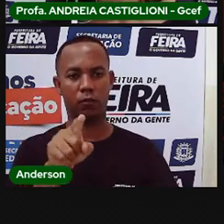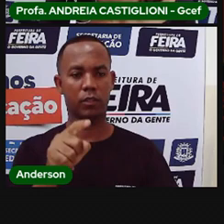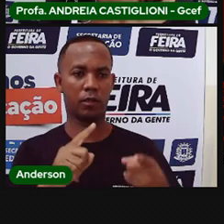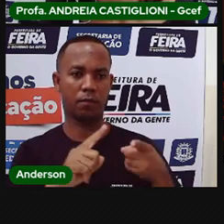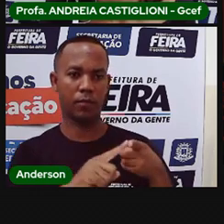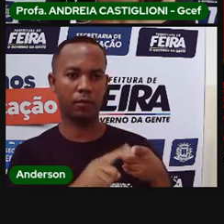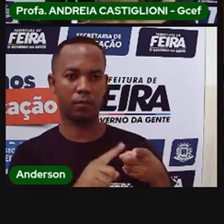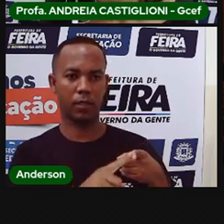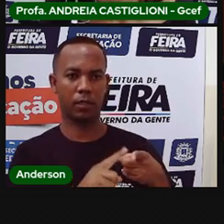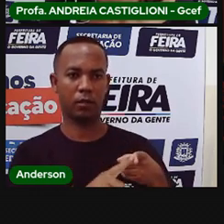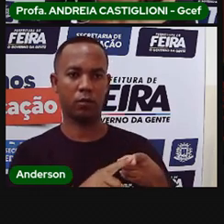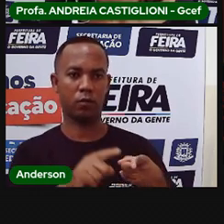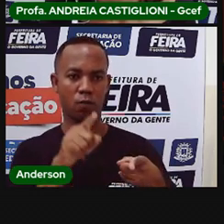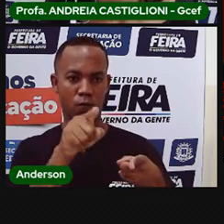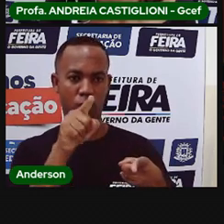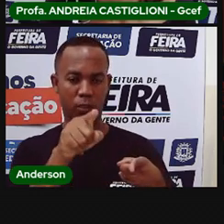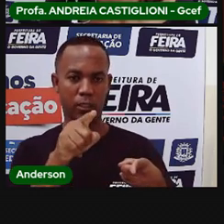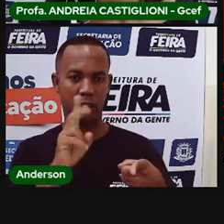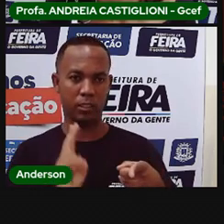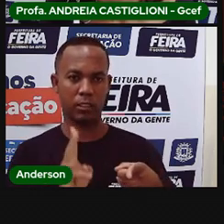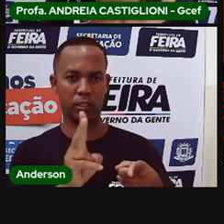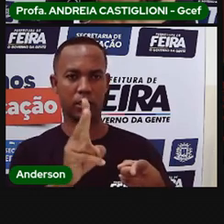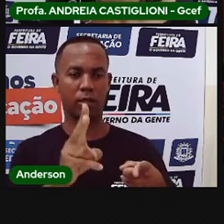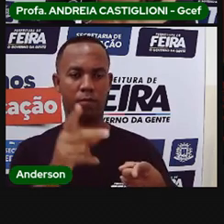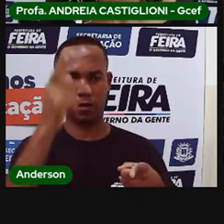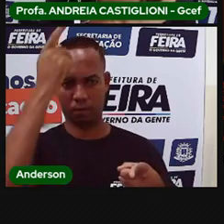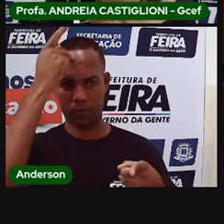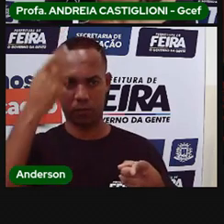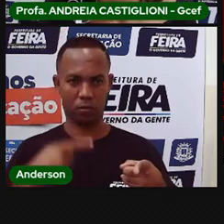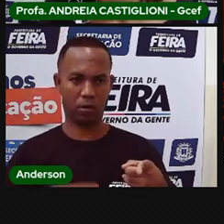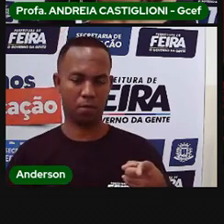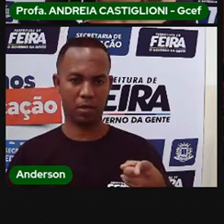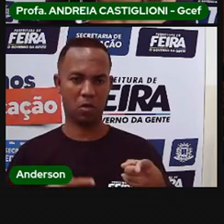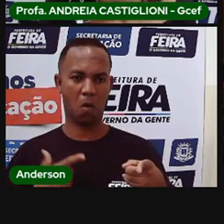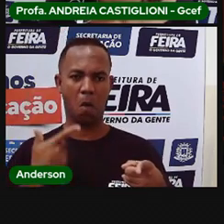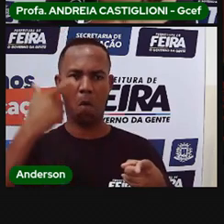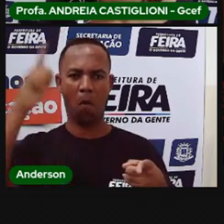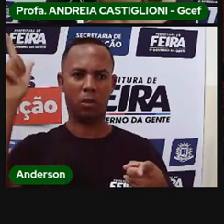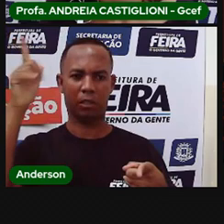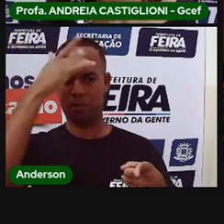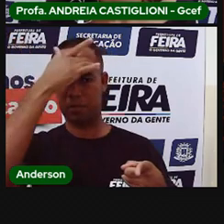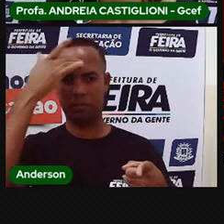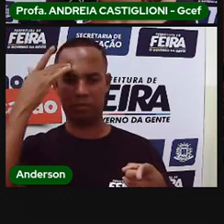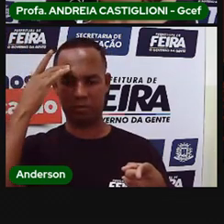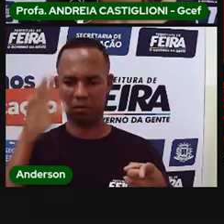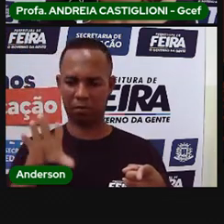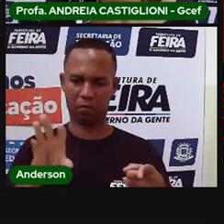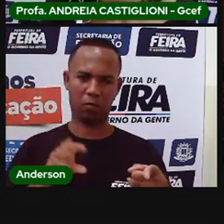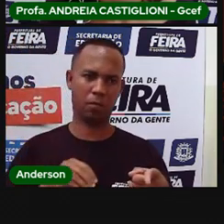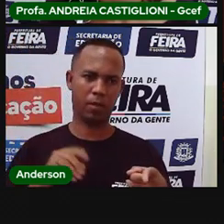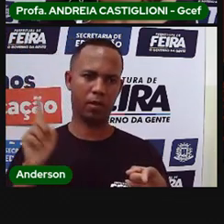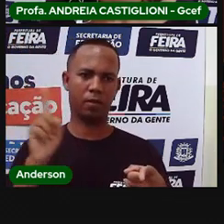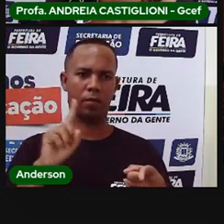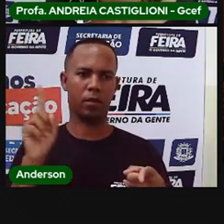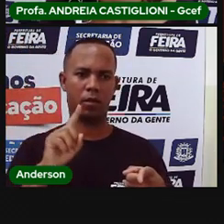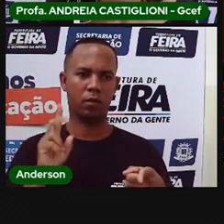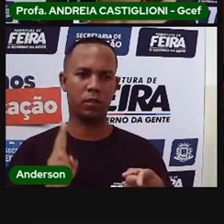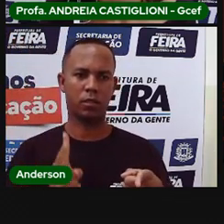ponto, seja sempre você. Não tem como você ser outra pessoa, né? Você vai assumir as